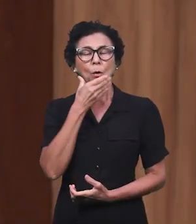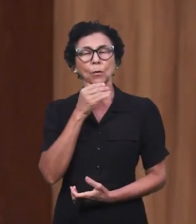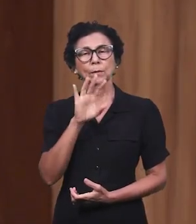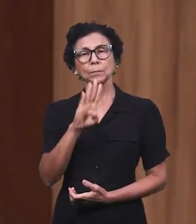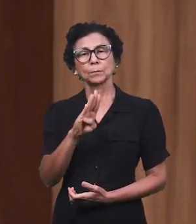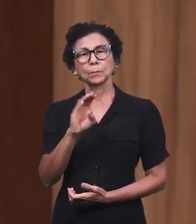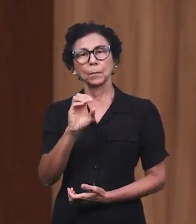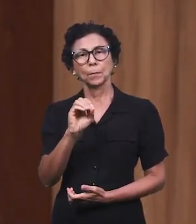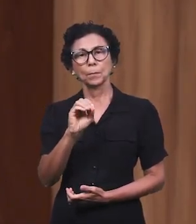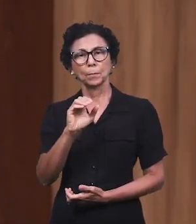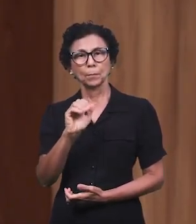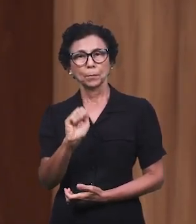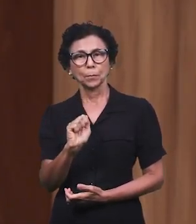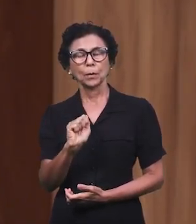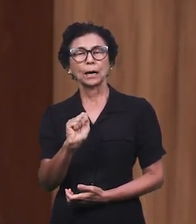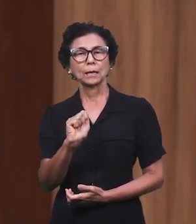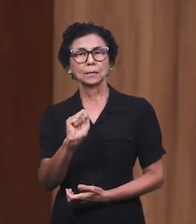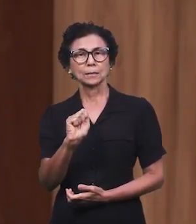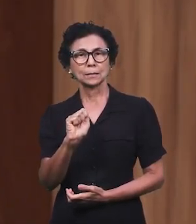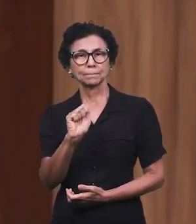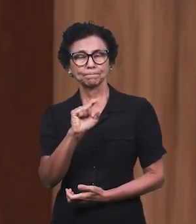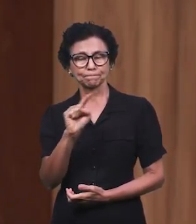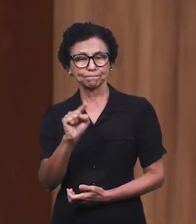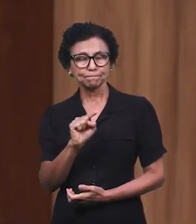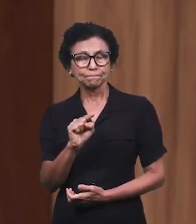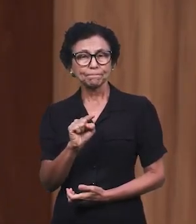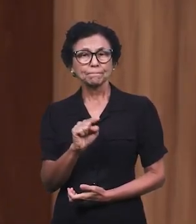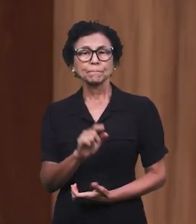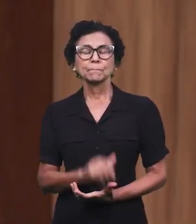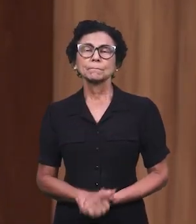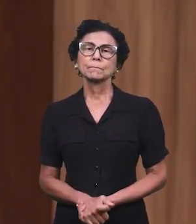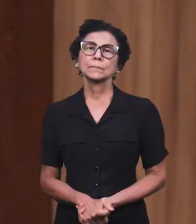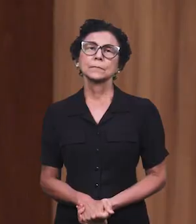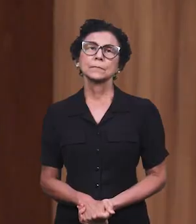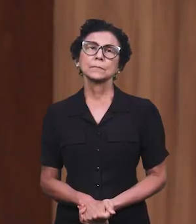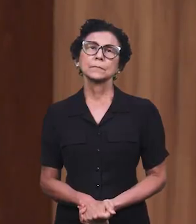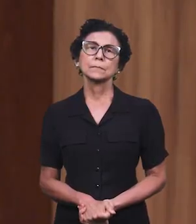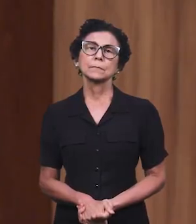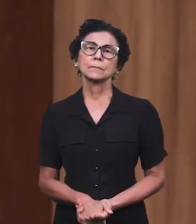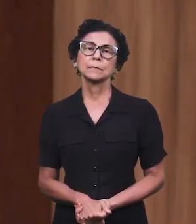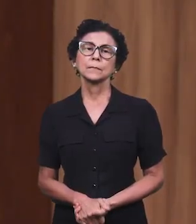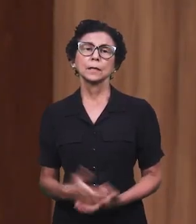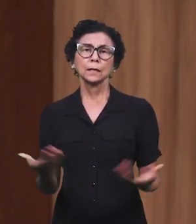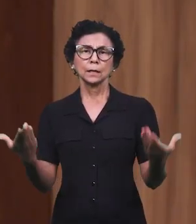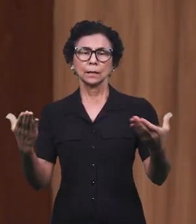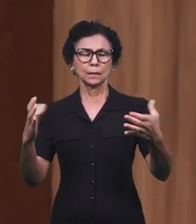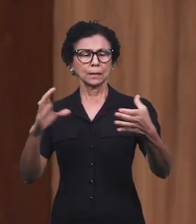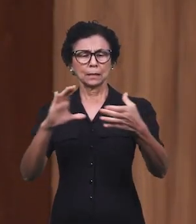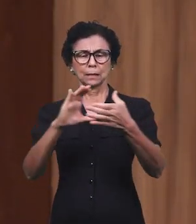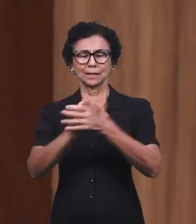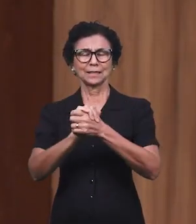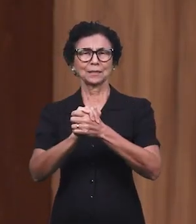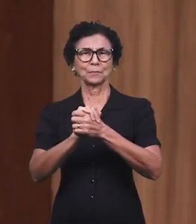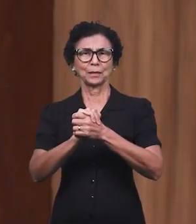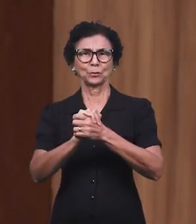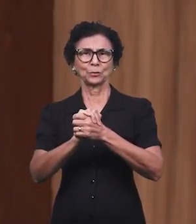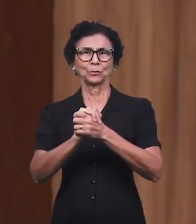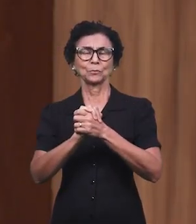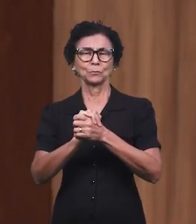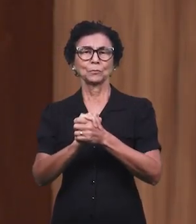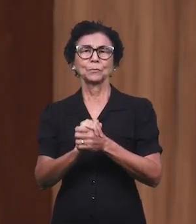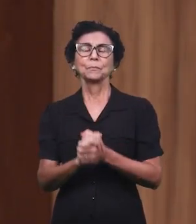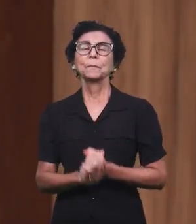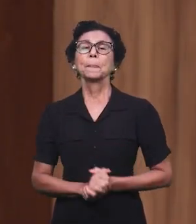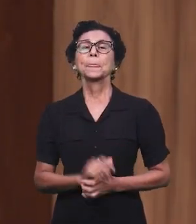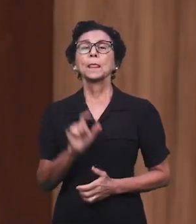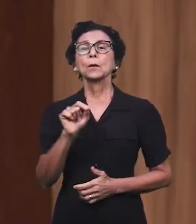dessa bênção na nossa vida, que nós fazemos parte de uma igreja que é a noiva do Senhor Jesus,